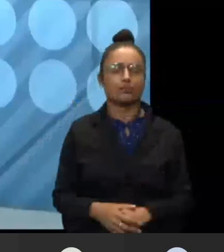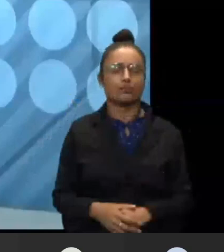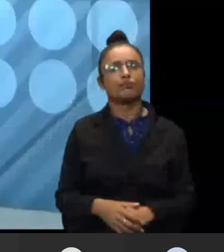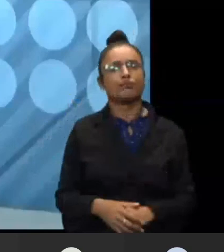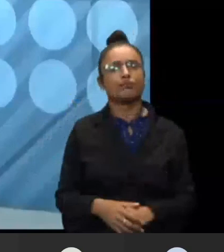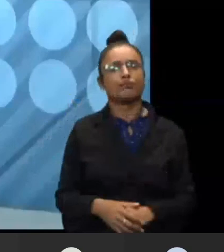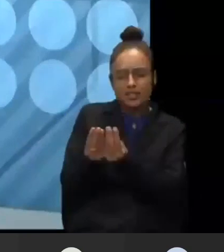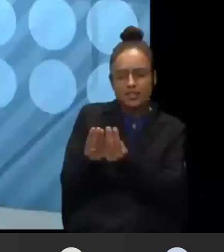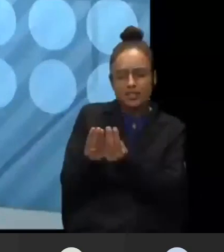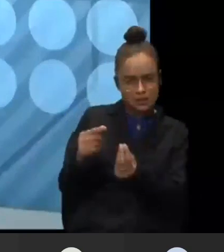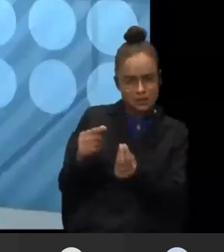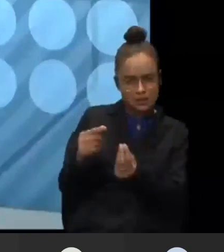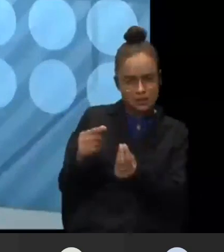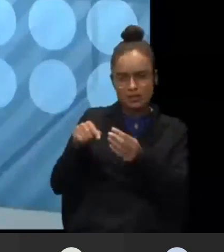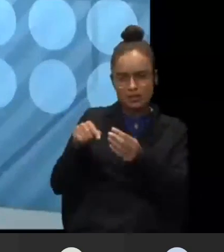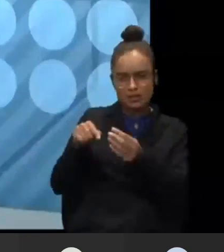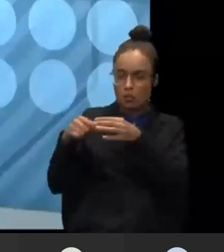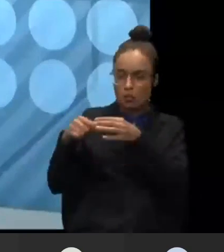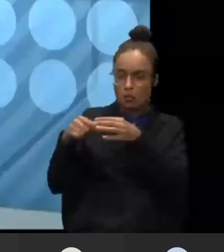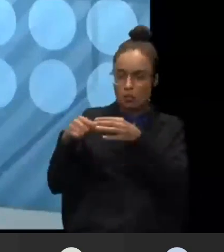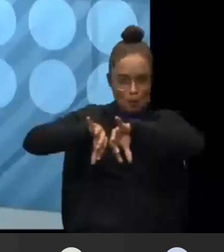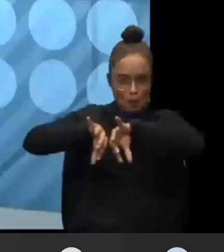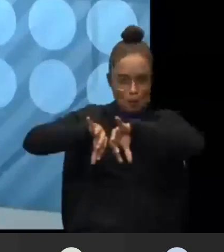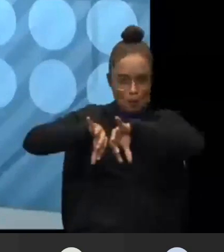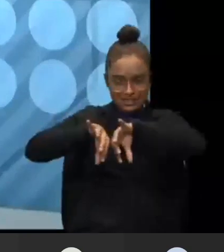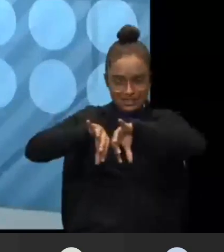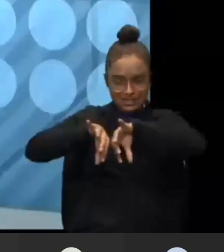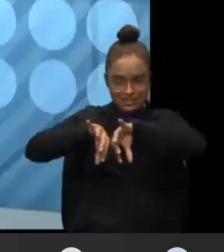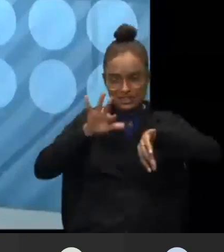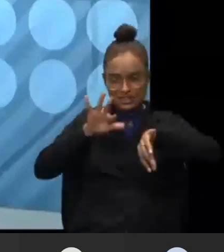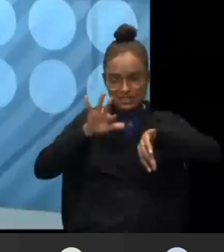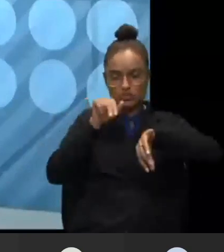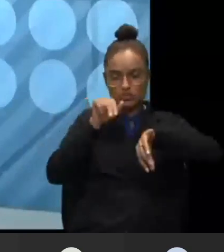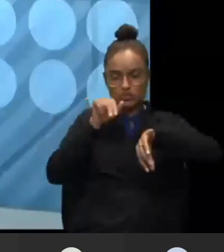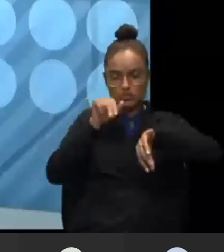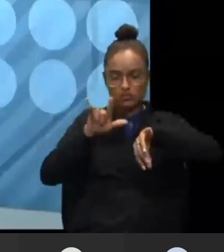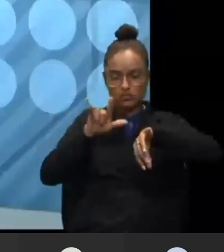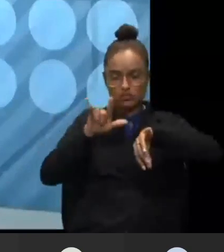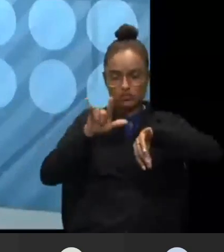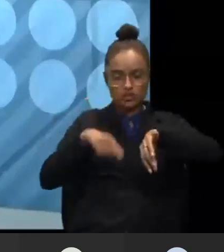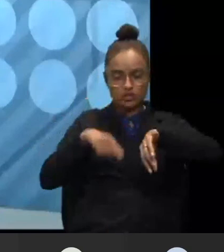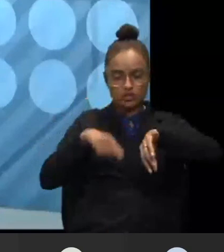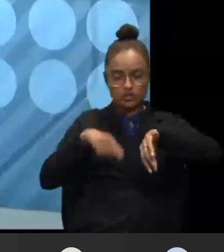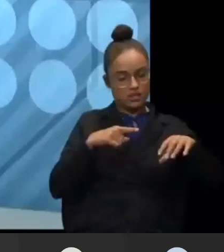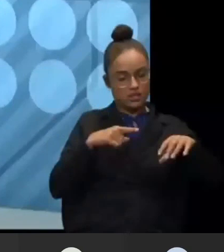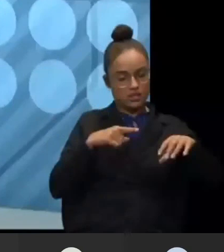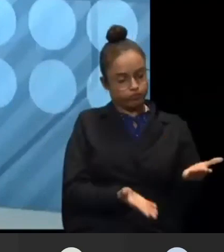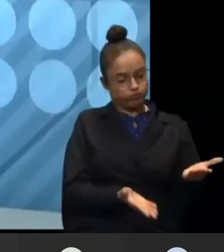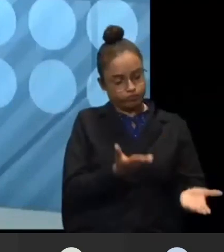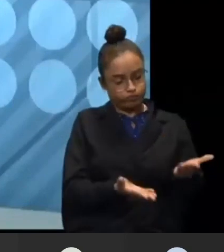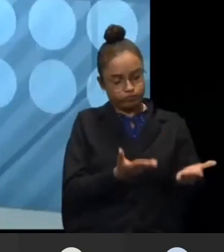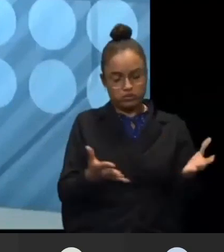solução no funil de separação e deixando por um período, vai ocorrer a migração da fase pesada,